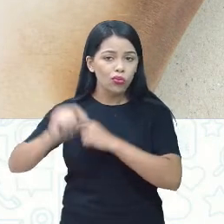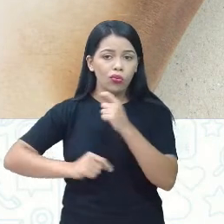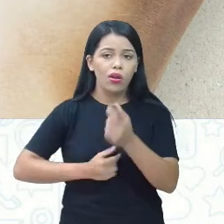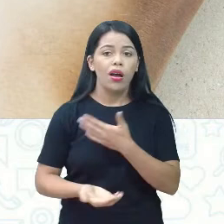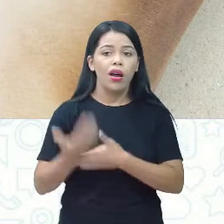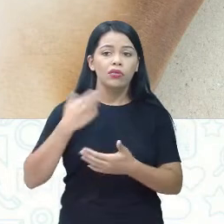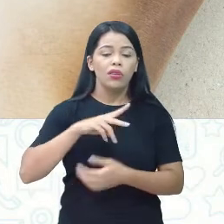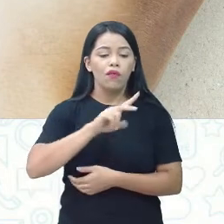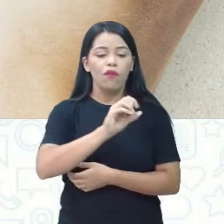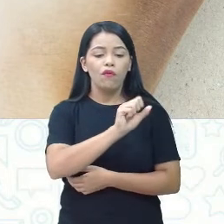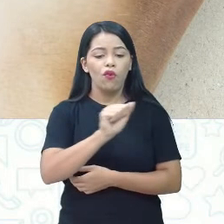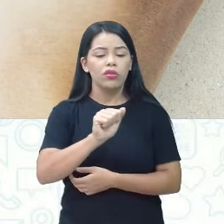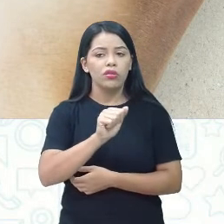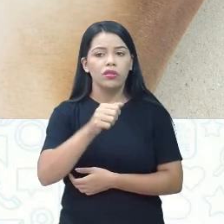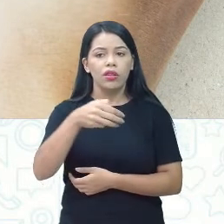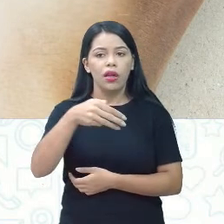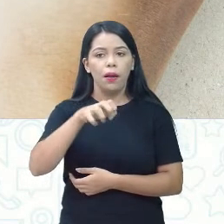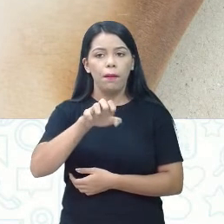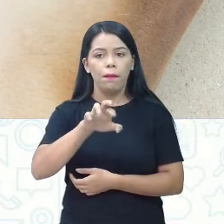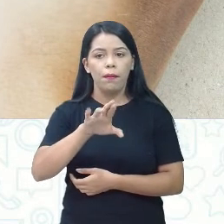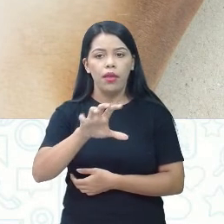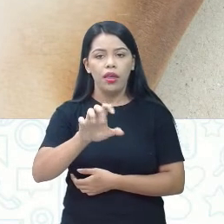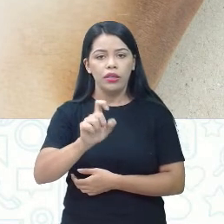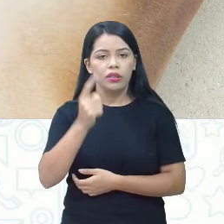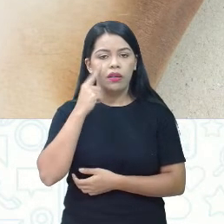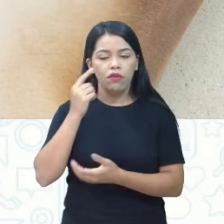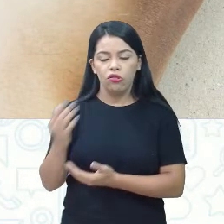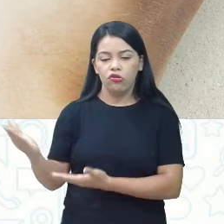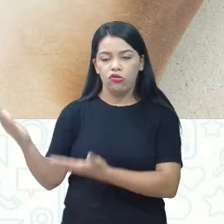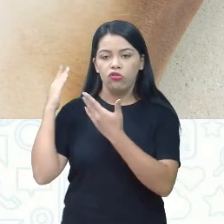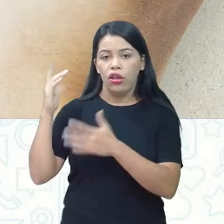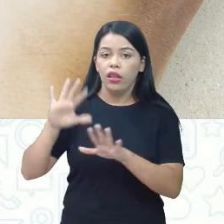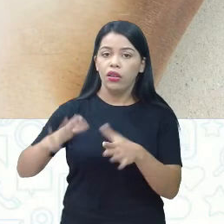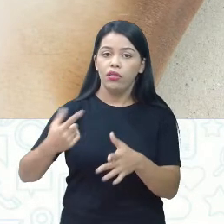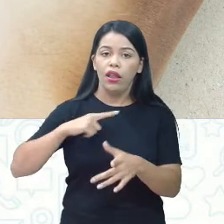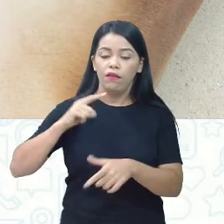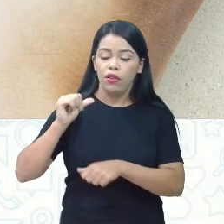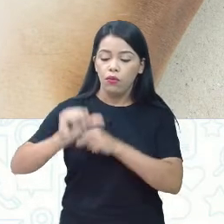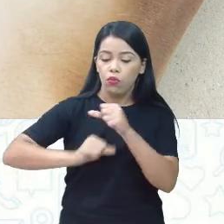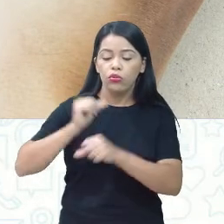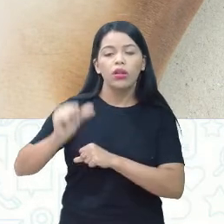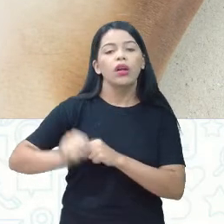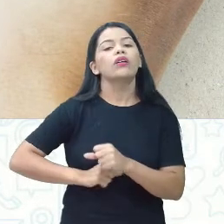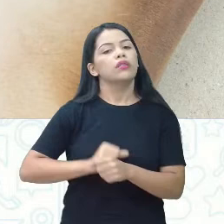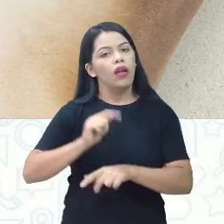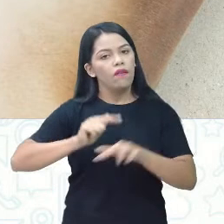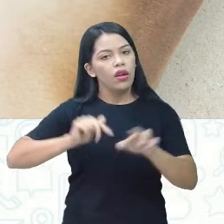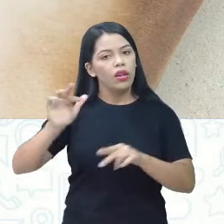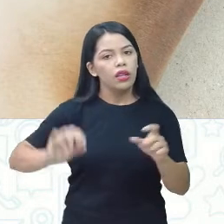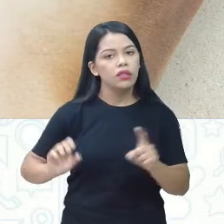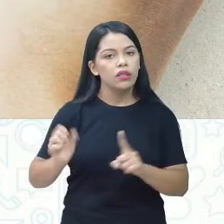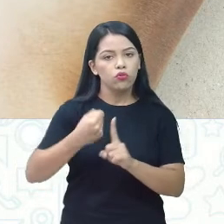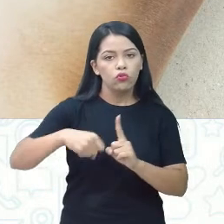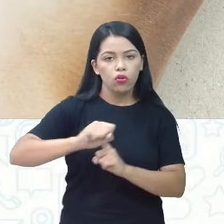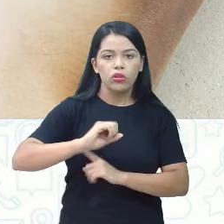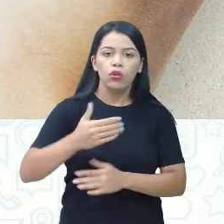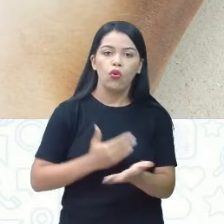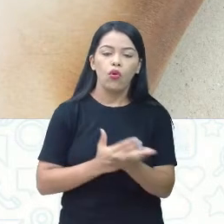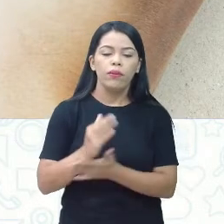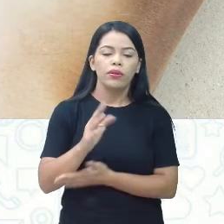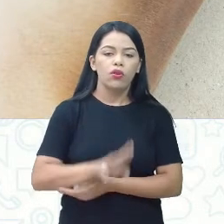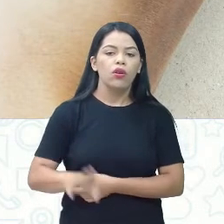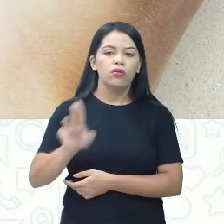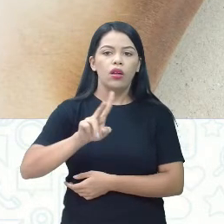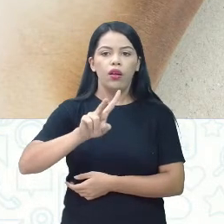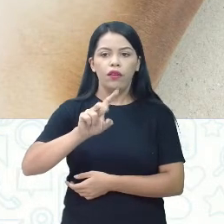mercê, que, devido a variações inicialmente sociais, passou a ser mais usado frequentemente como vós